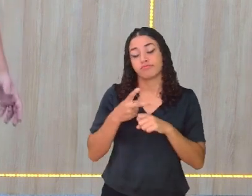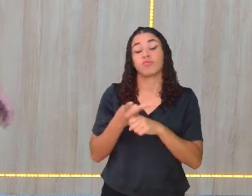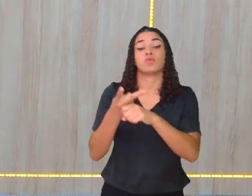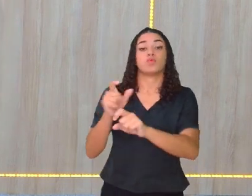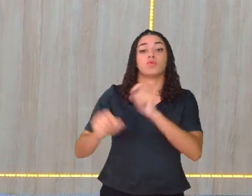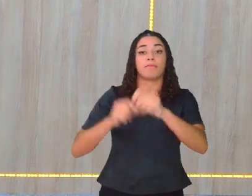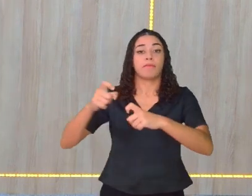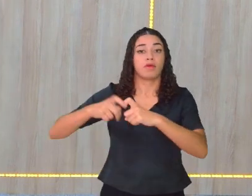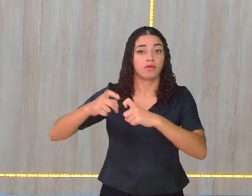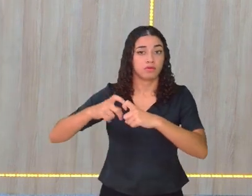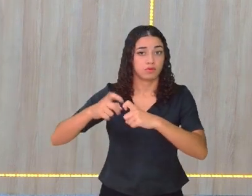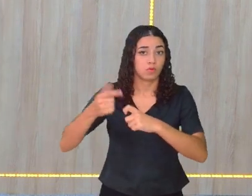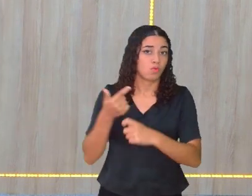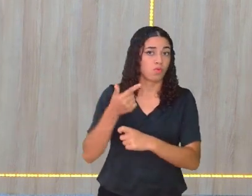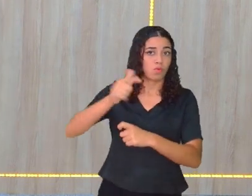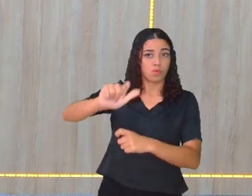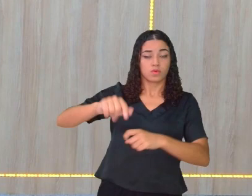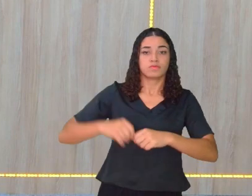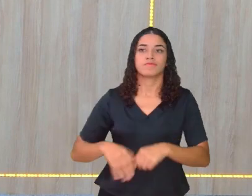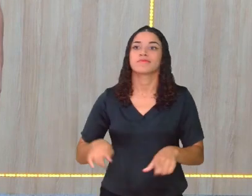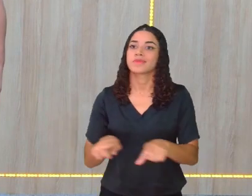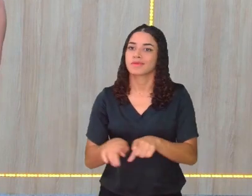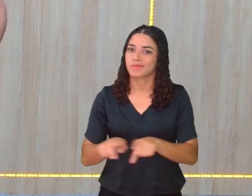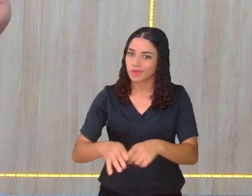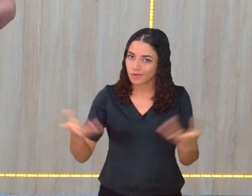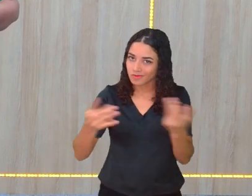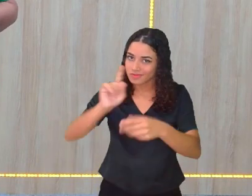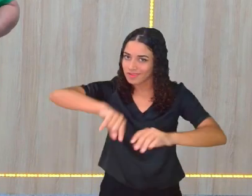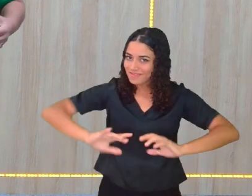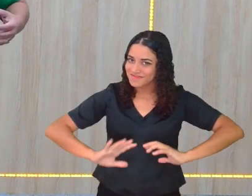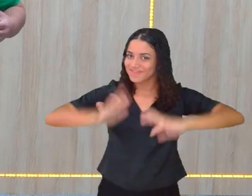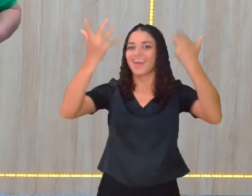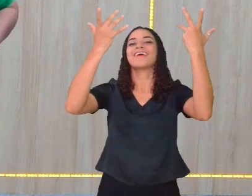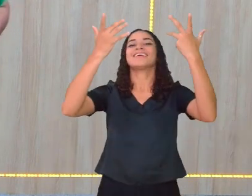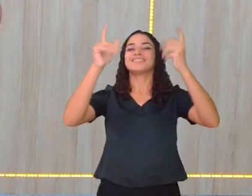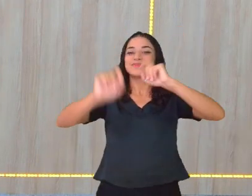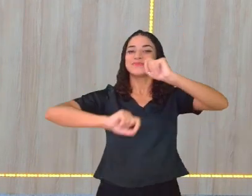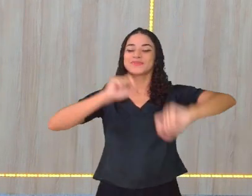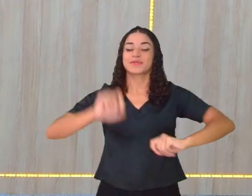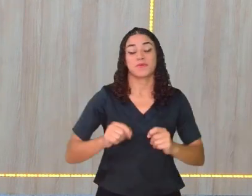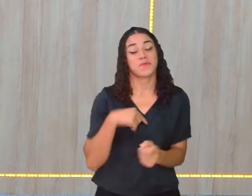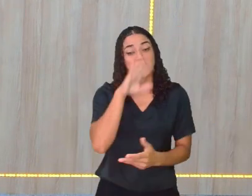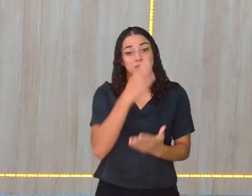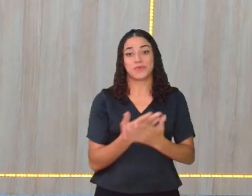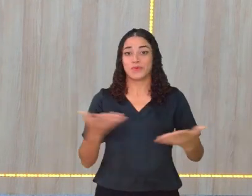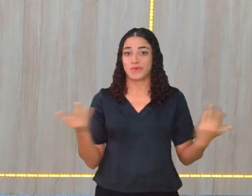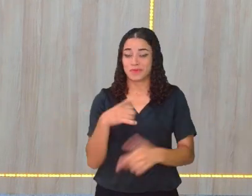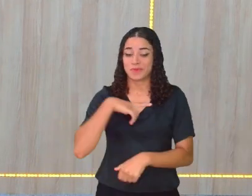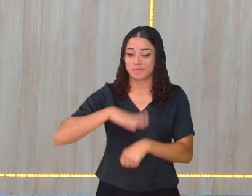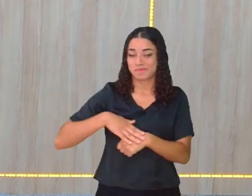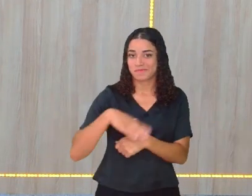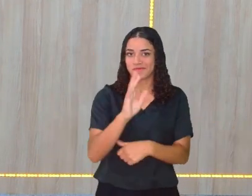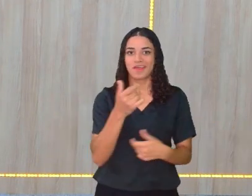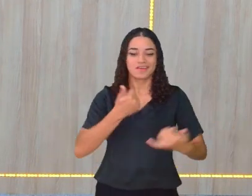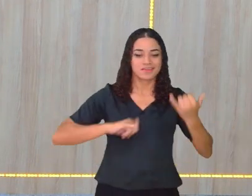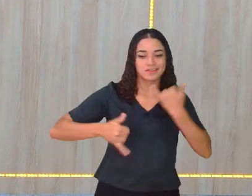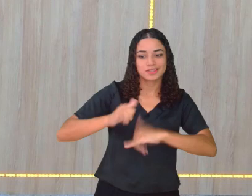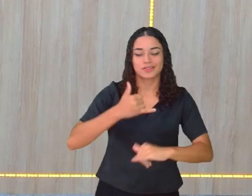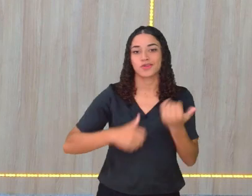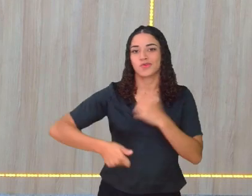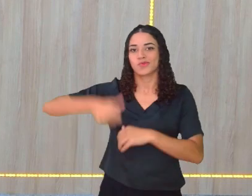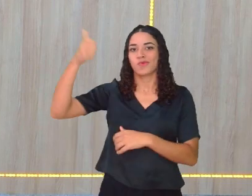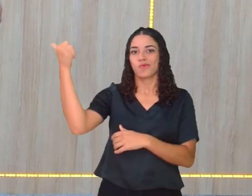hoje também tem sabor de festa. Eu acredito que hoje nós estamos com mais energia do que no